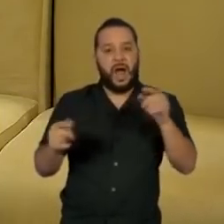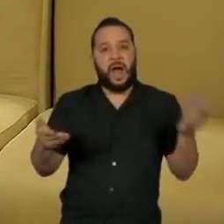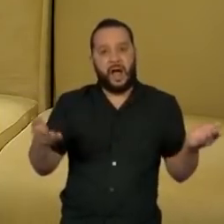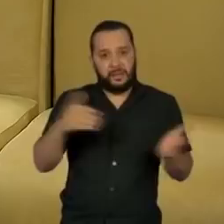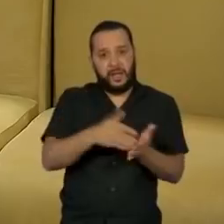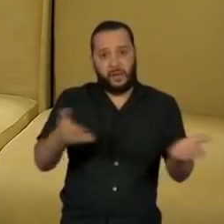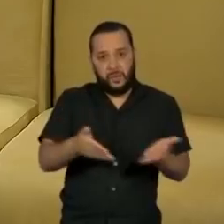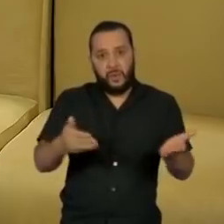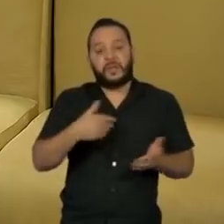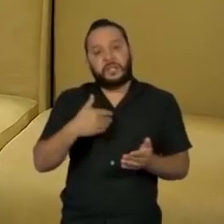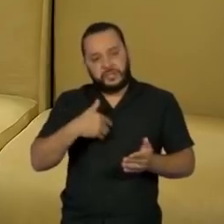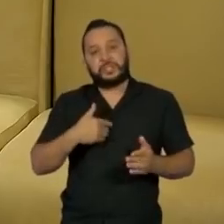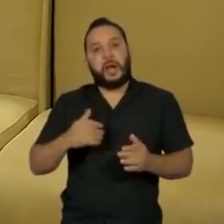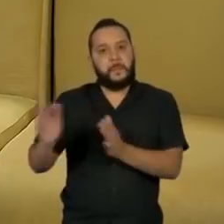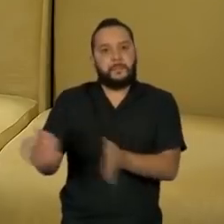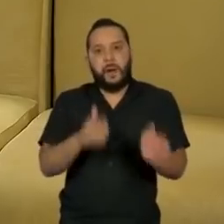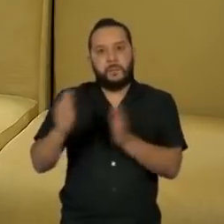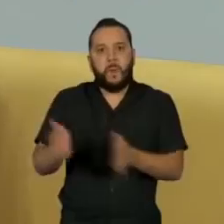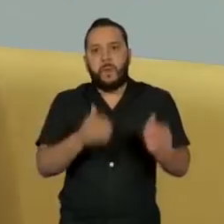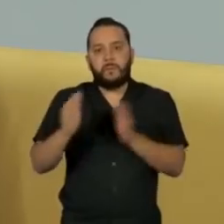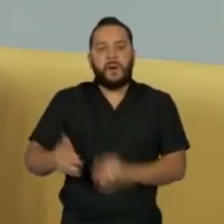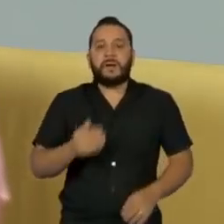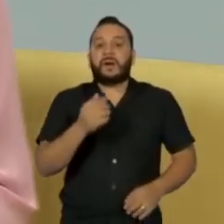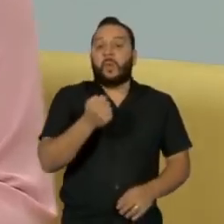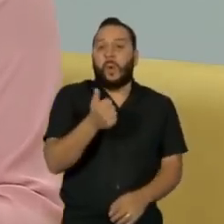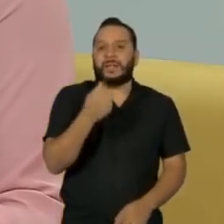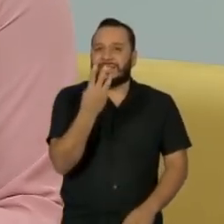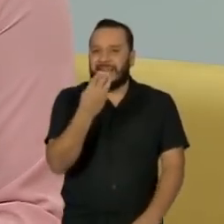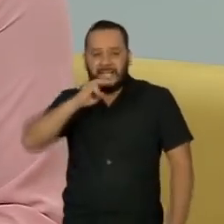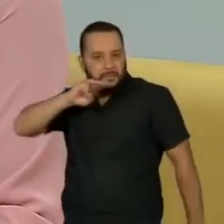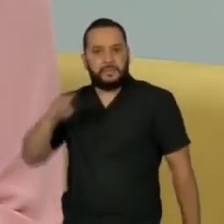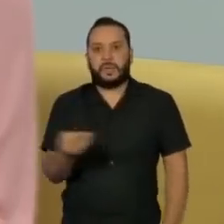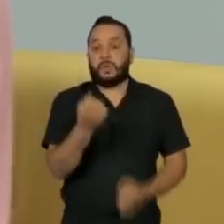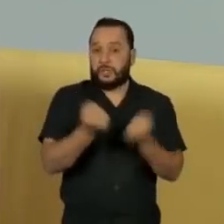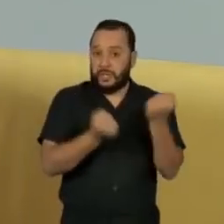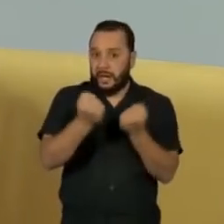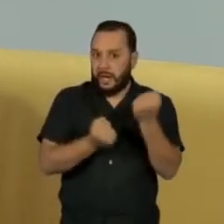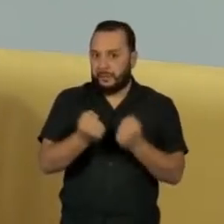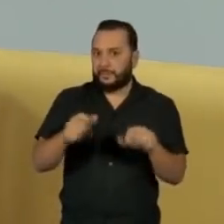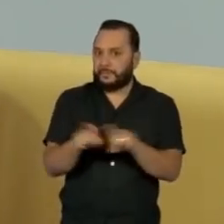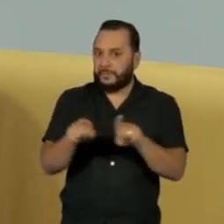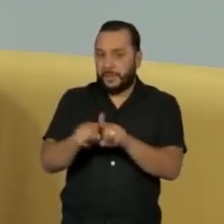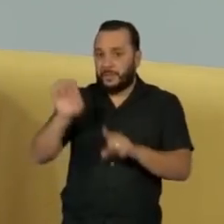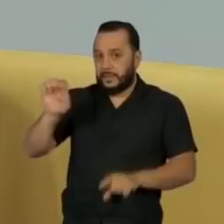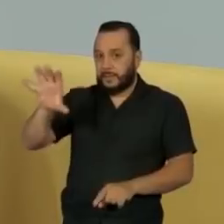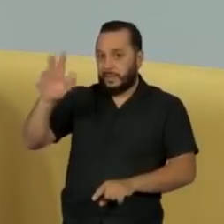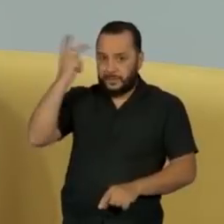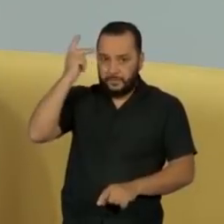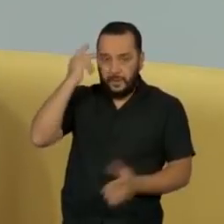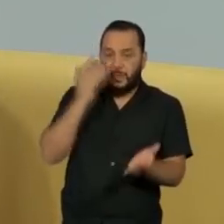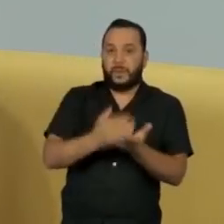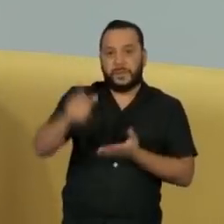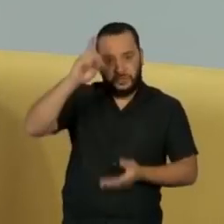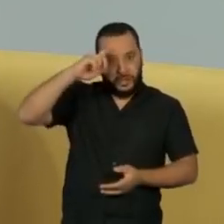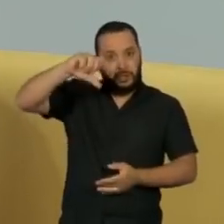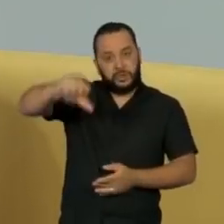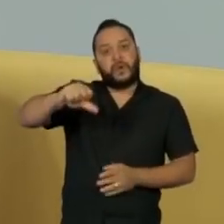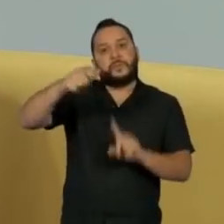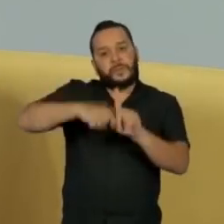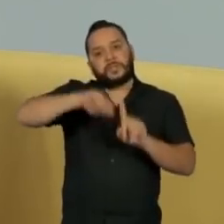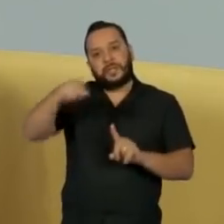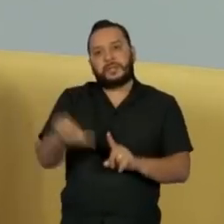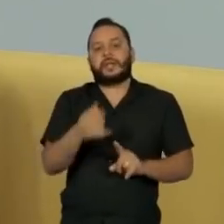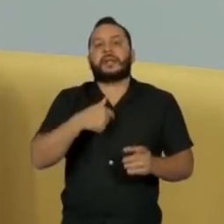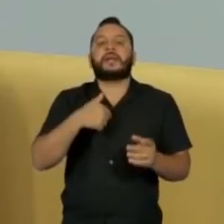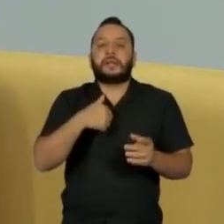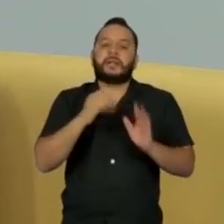3 milhões de veículos. No estado de São Paulo, começa no dia 9 de janeiro o pagamento do Imposto